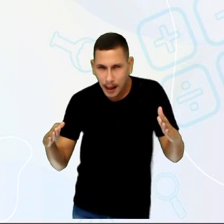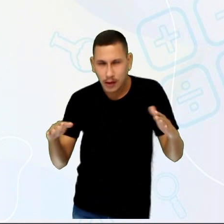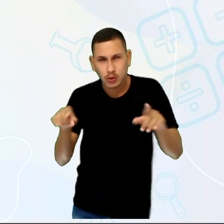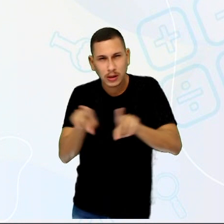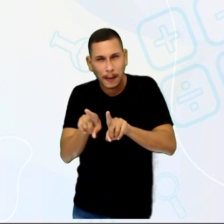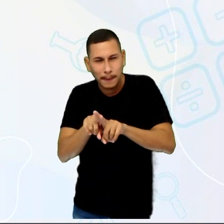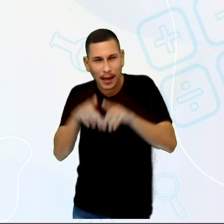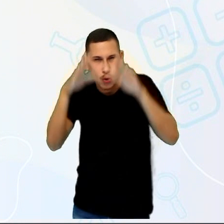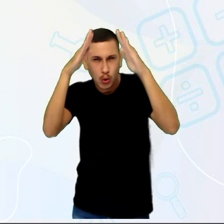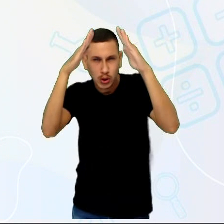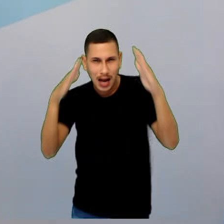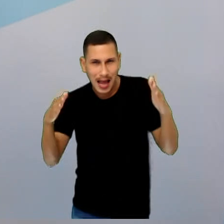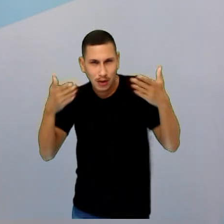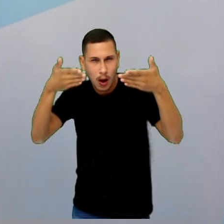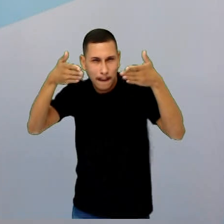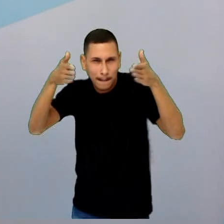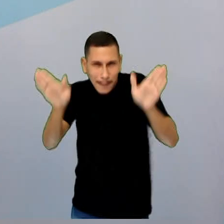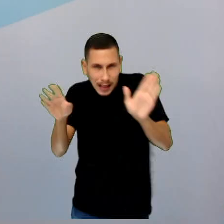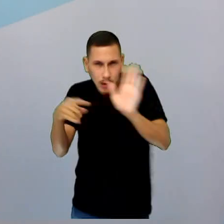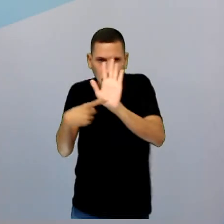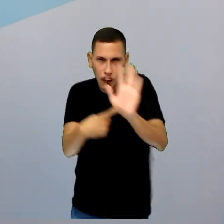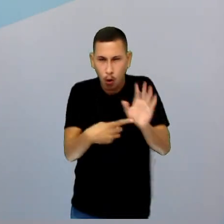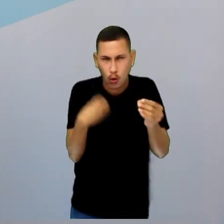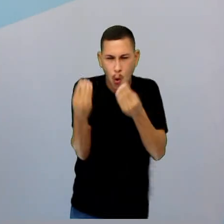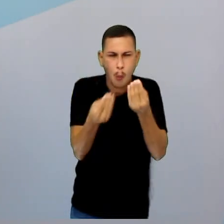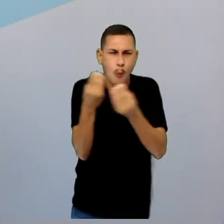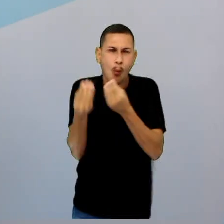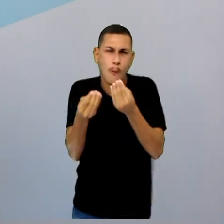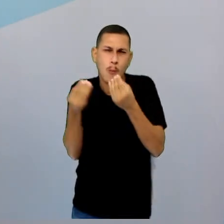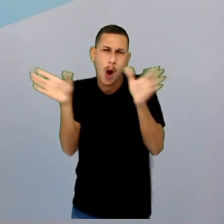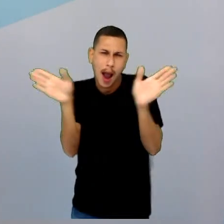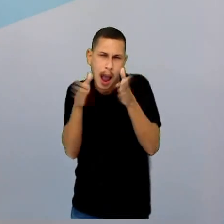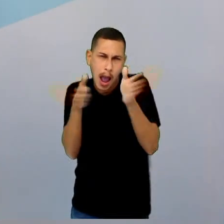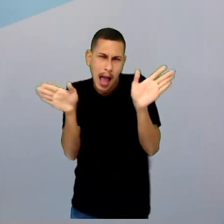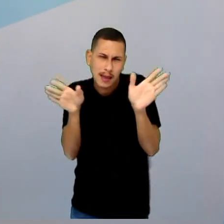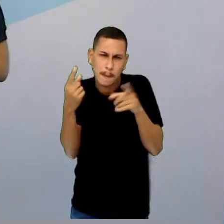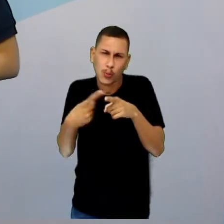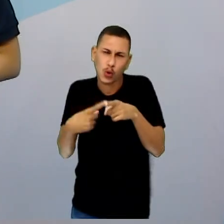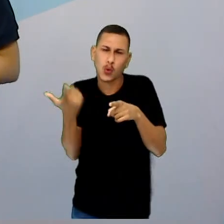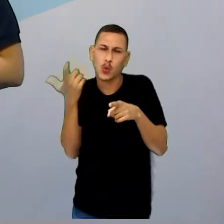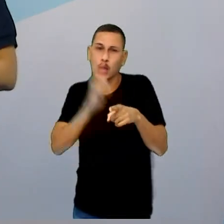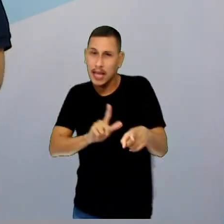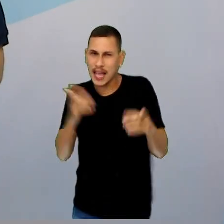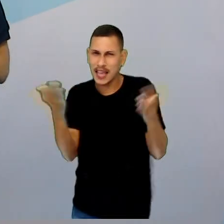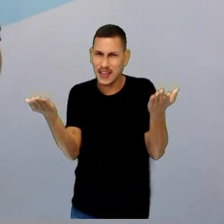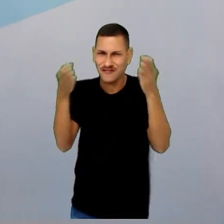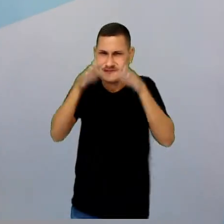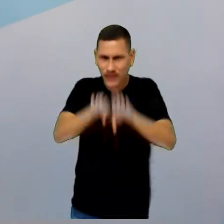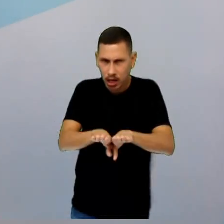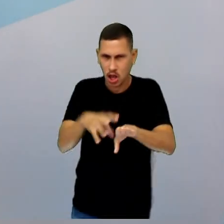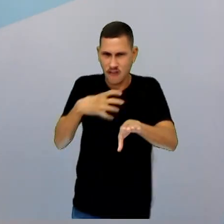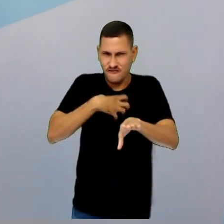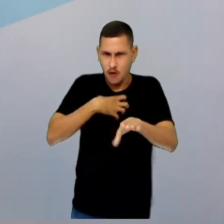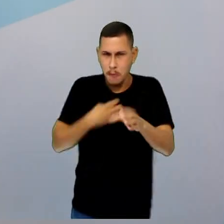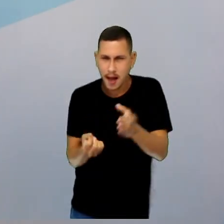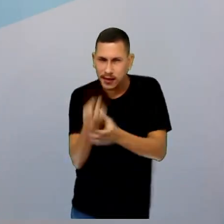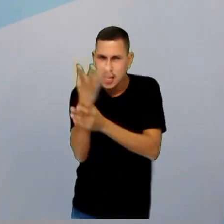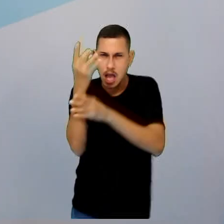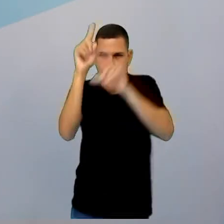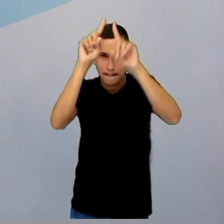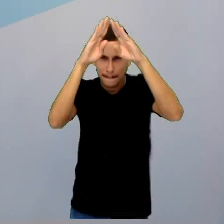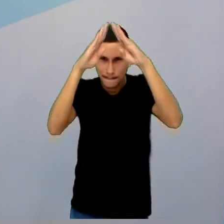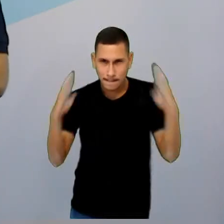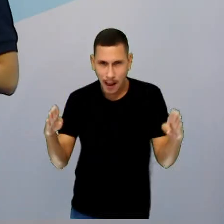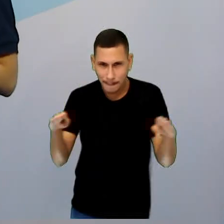faces laterais abrindo, né, parecendo uma asa. De todo jeito, a gente consegue fechar e formar uma pirâmide. Para a gente não esquecer,